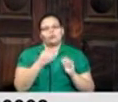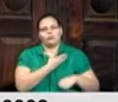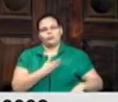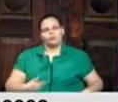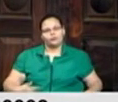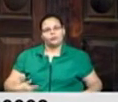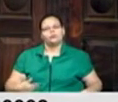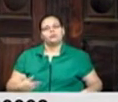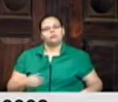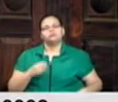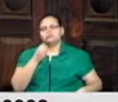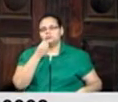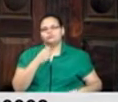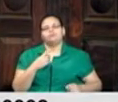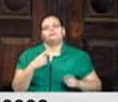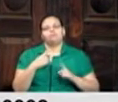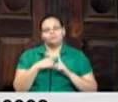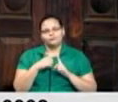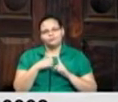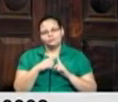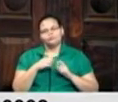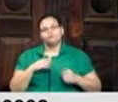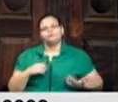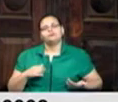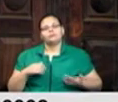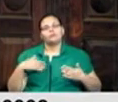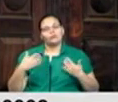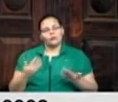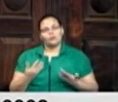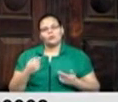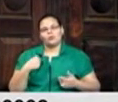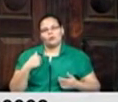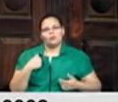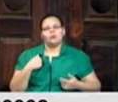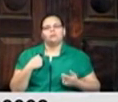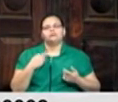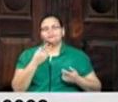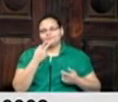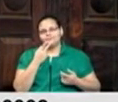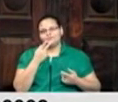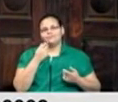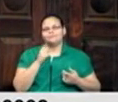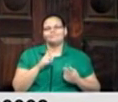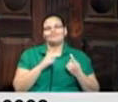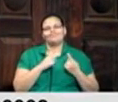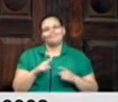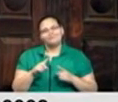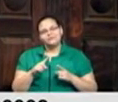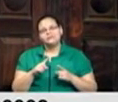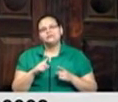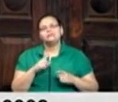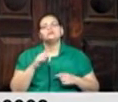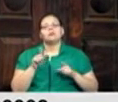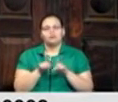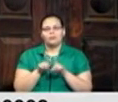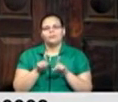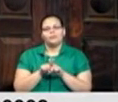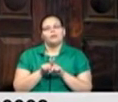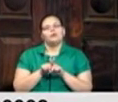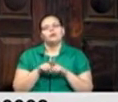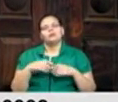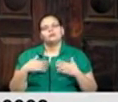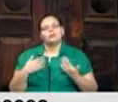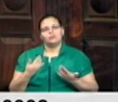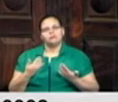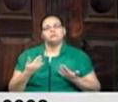altamente propositivo. E, quando foi crítico, o foi também de forma